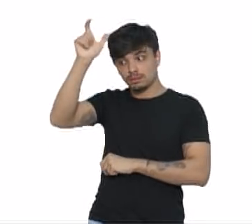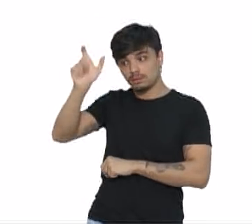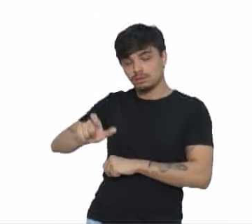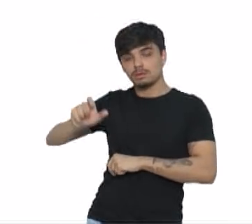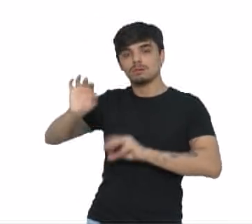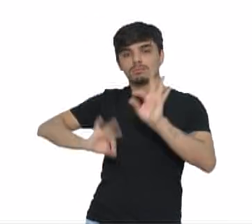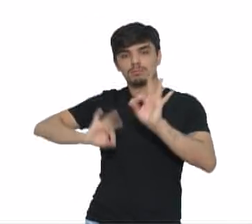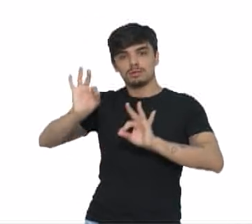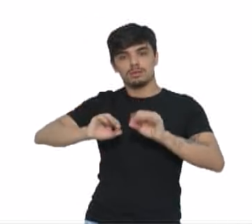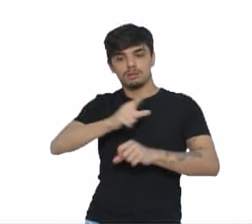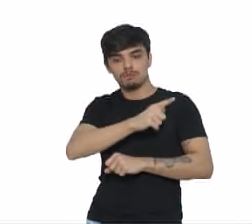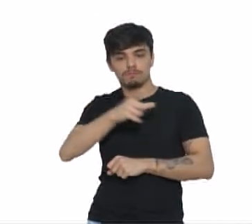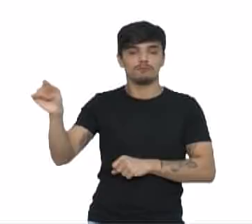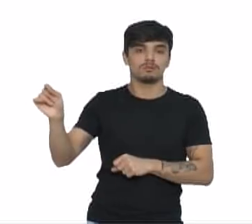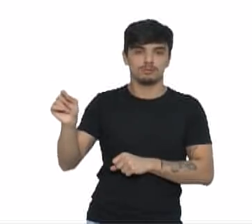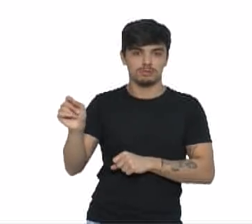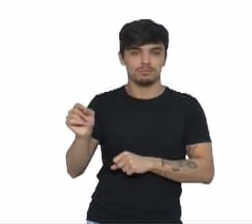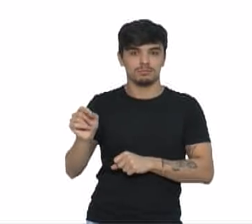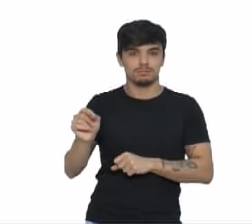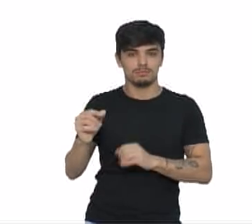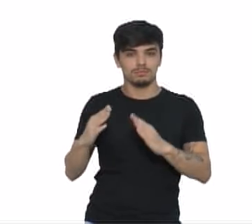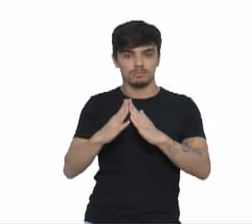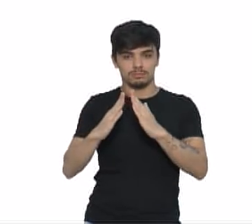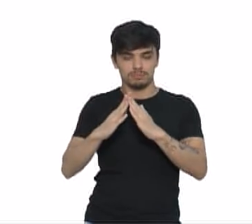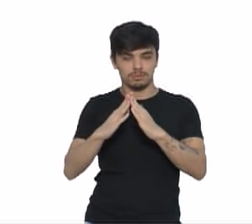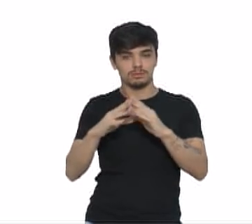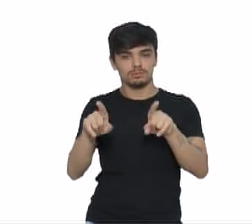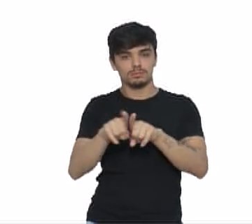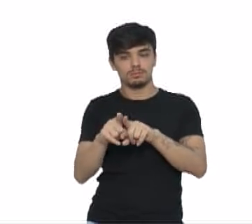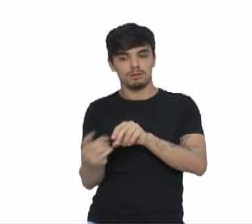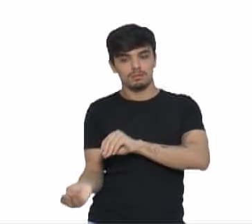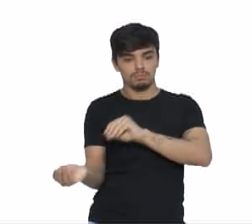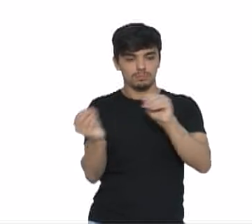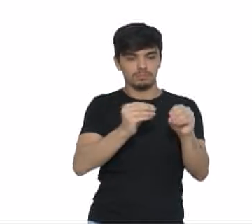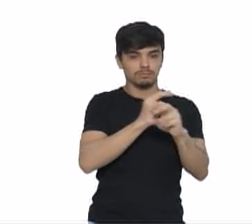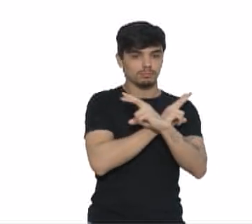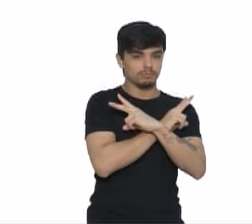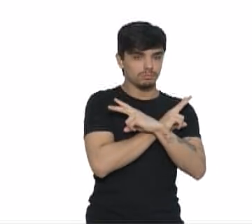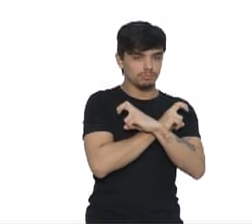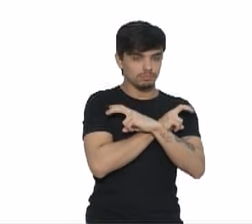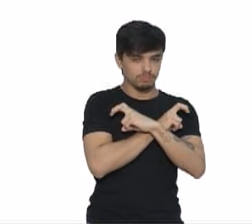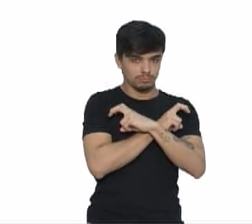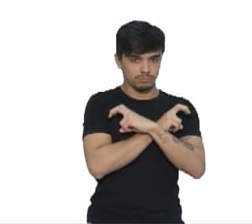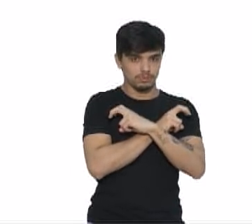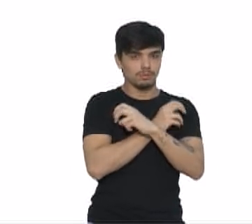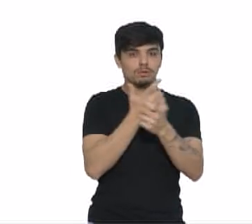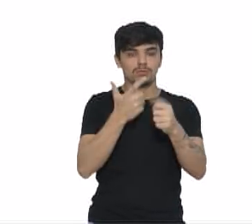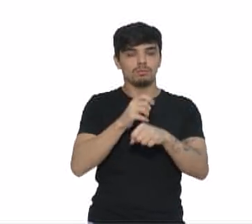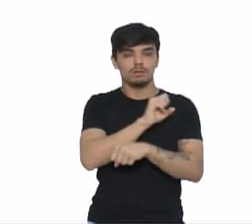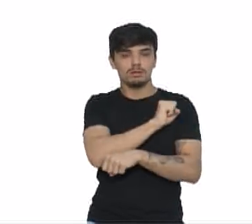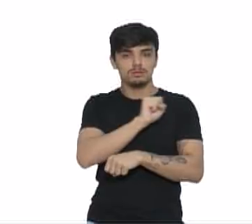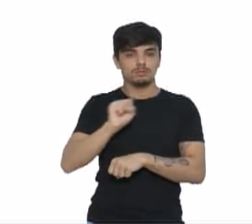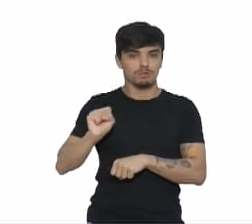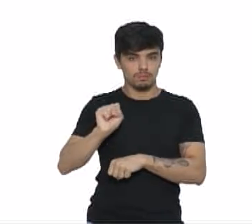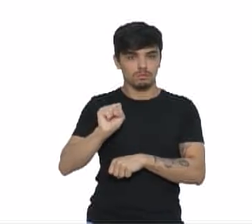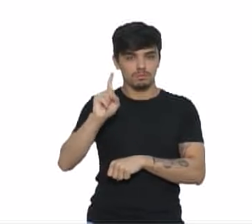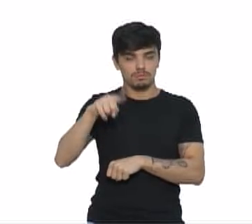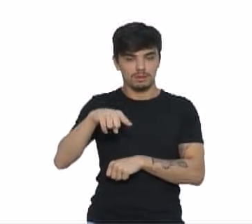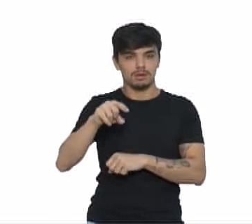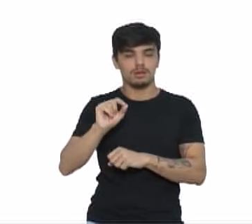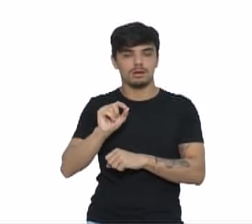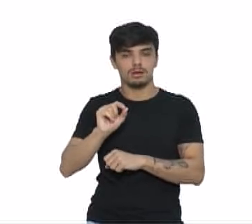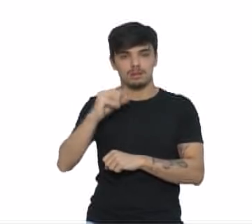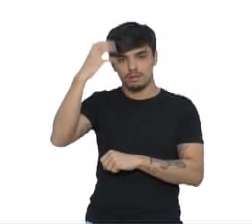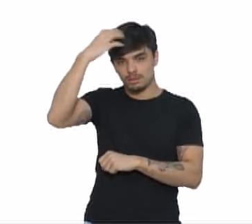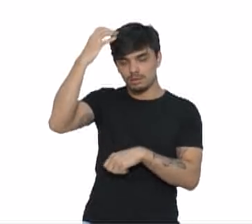sair do palácio de Tuileries, ir para a Áustria, onde seu sogro era rei, e